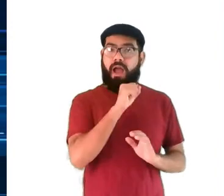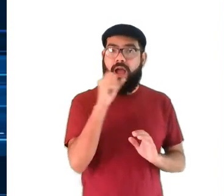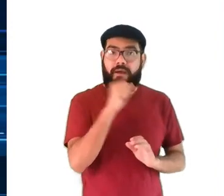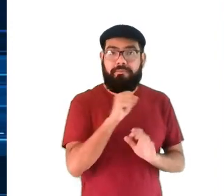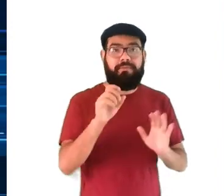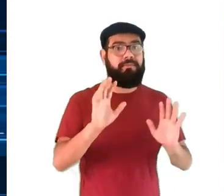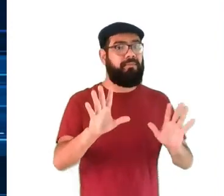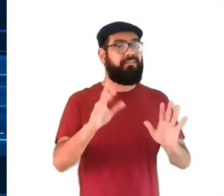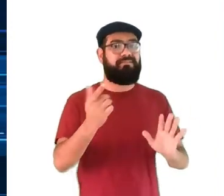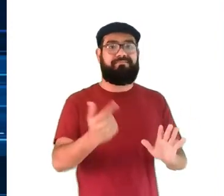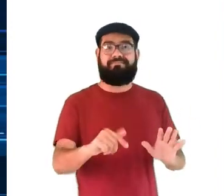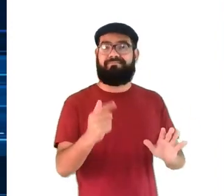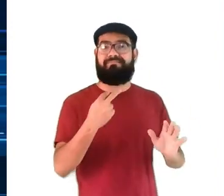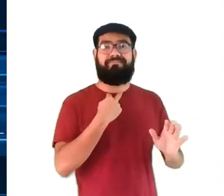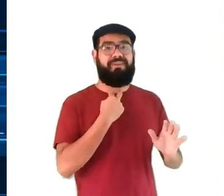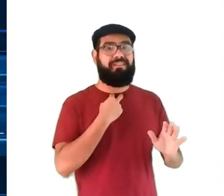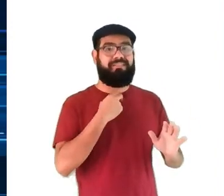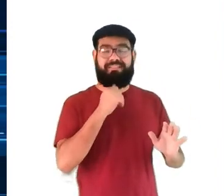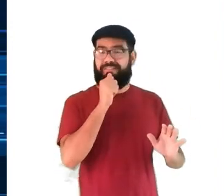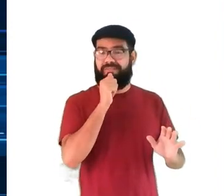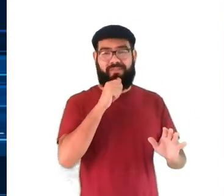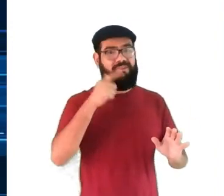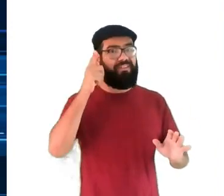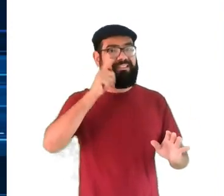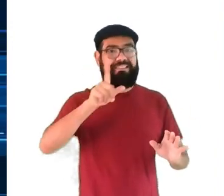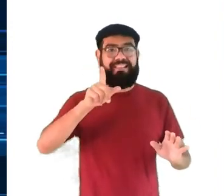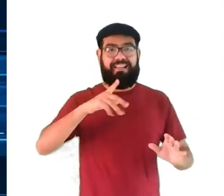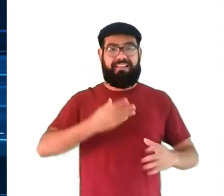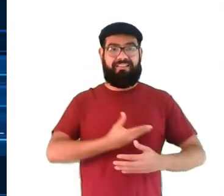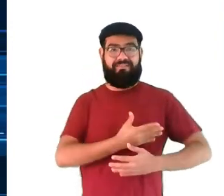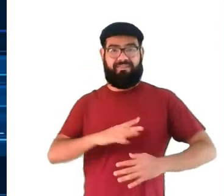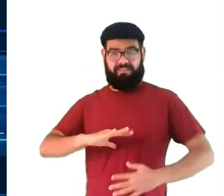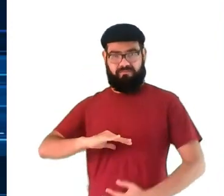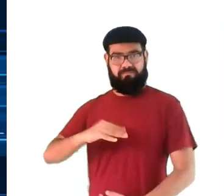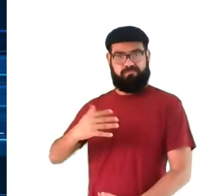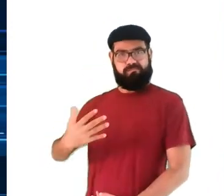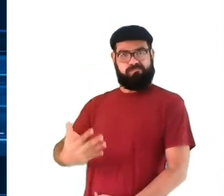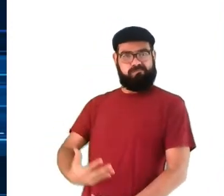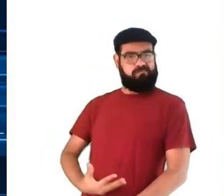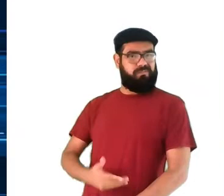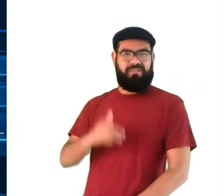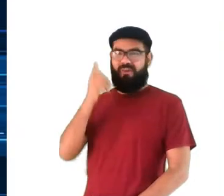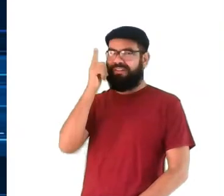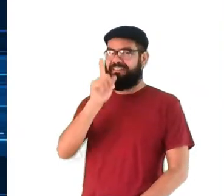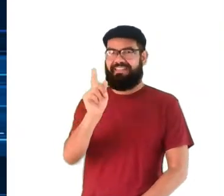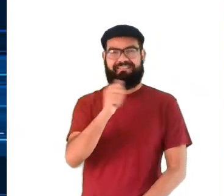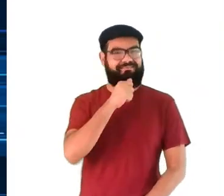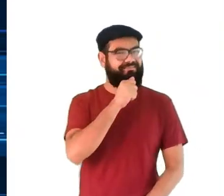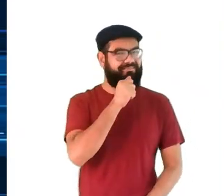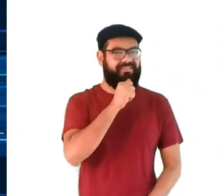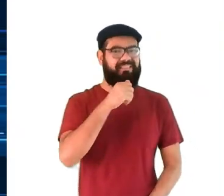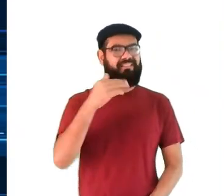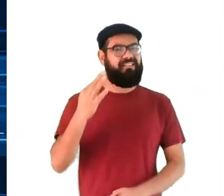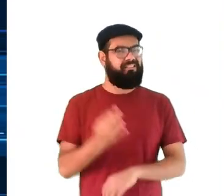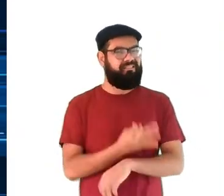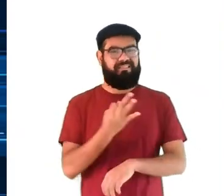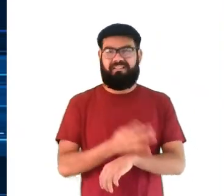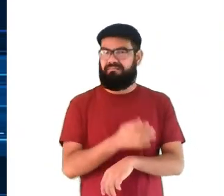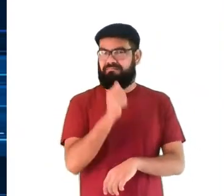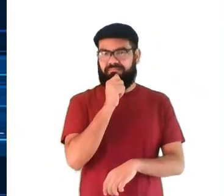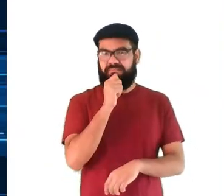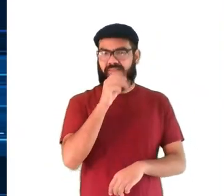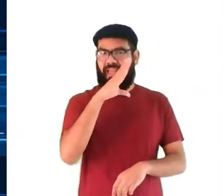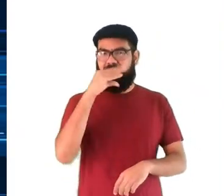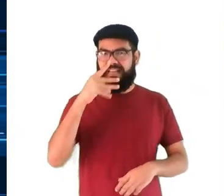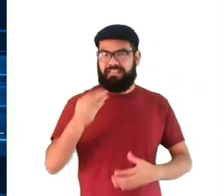não suporta uma gravidez. O físico dela não está preparado para suportar uma criança lá dentro do útero. Por